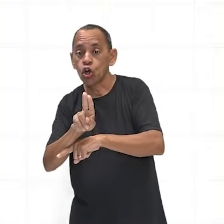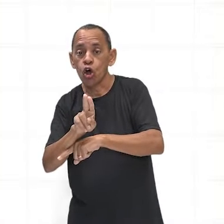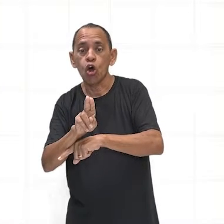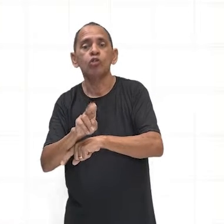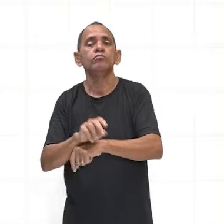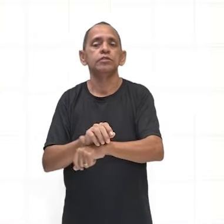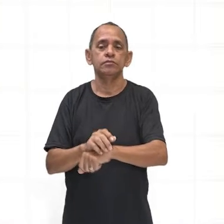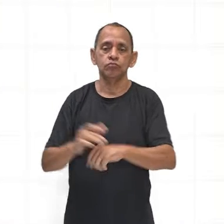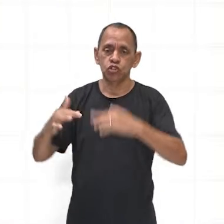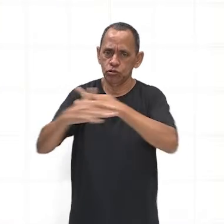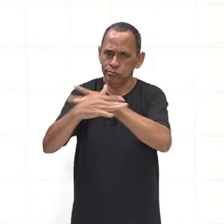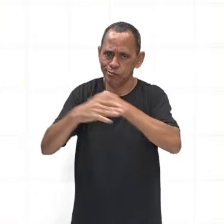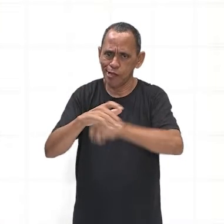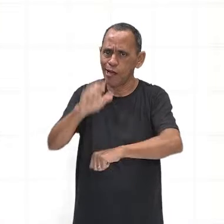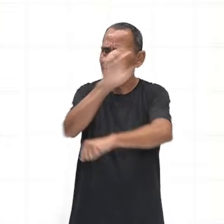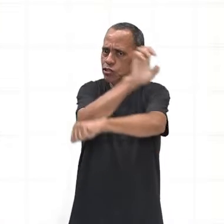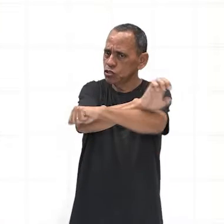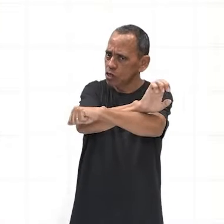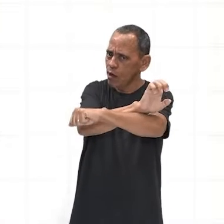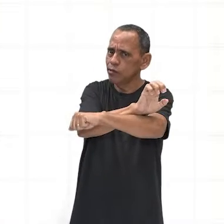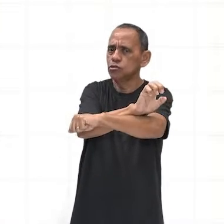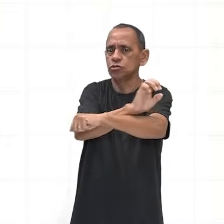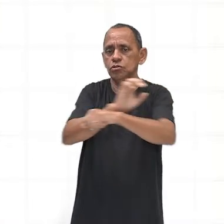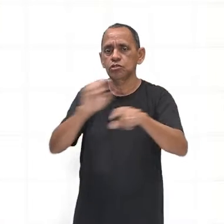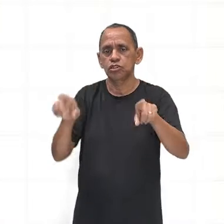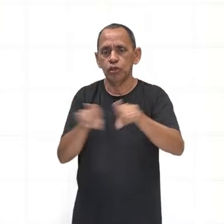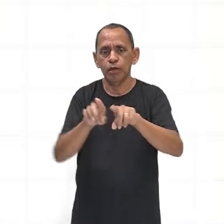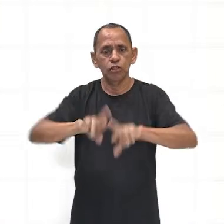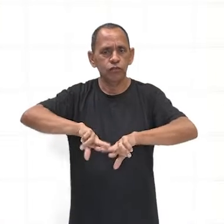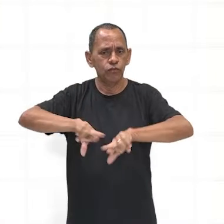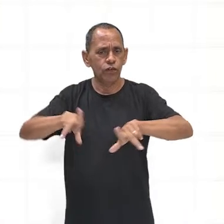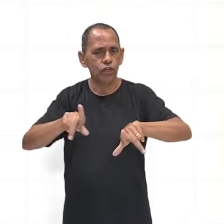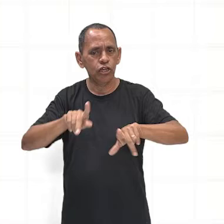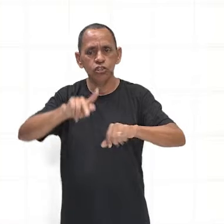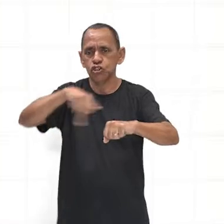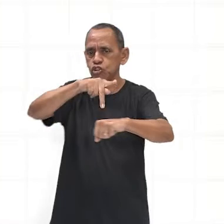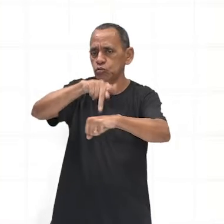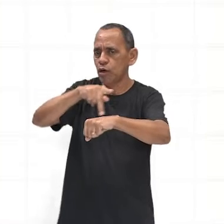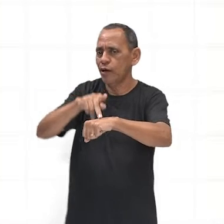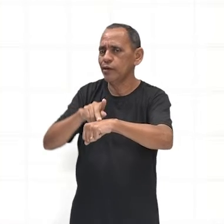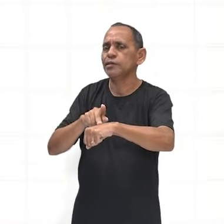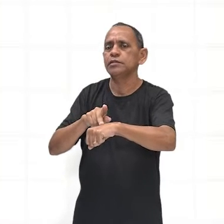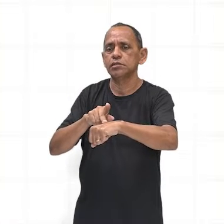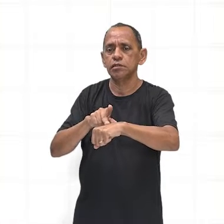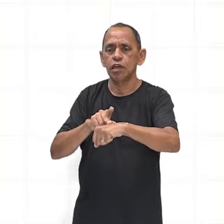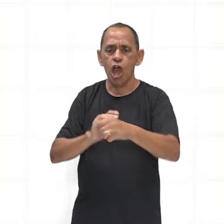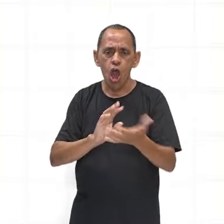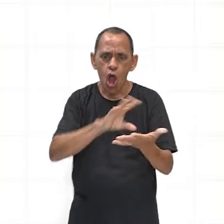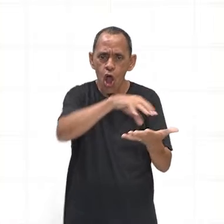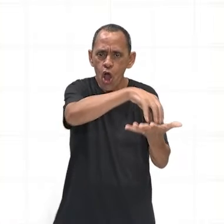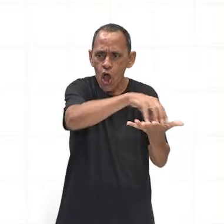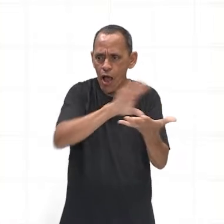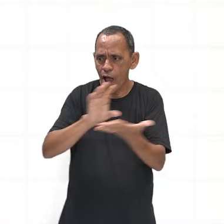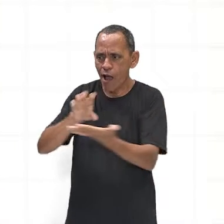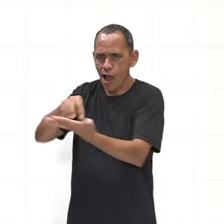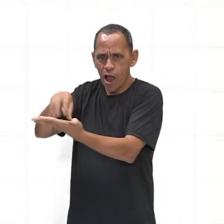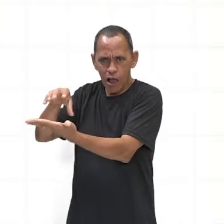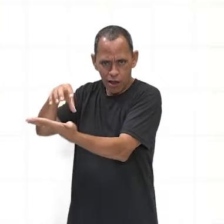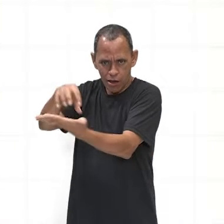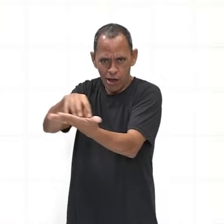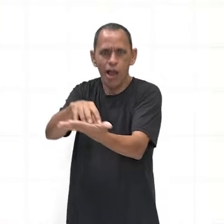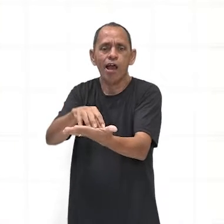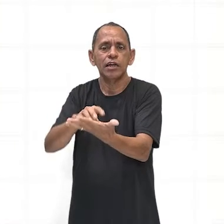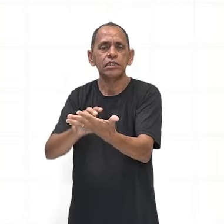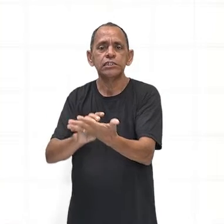próprio. Diferente de um grande país, cada cidade-estado, olha só, tinha seu próprio governante.